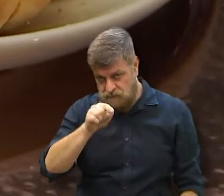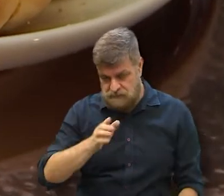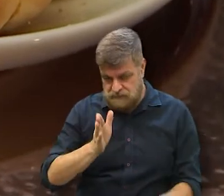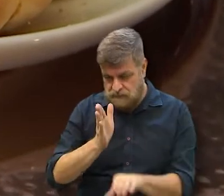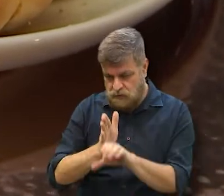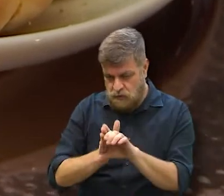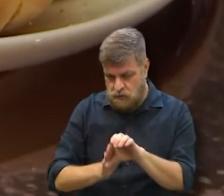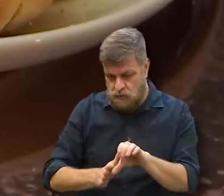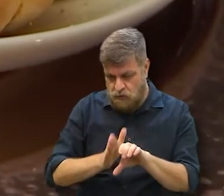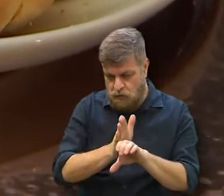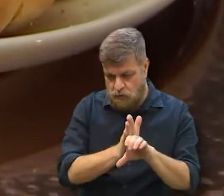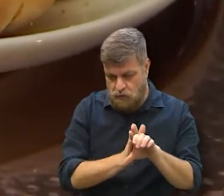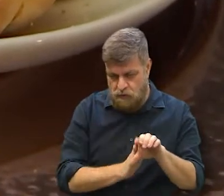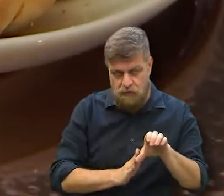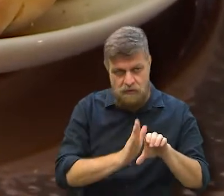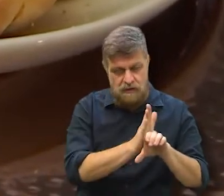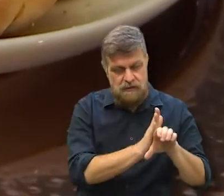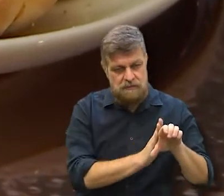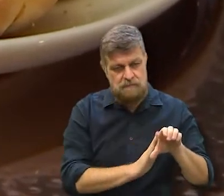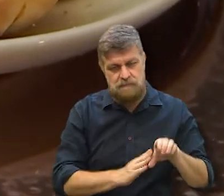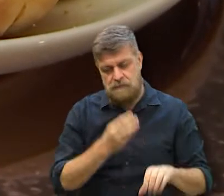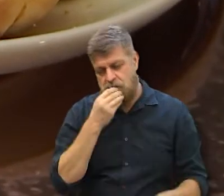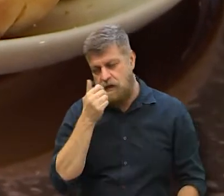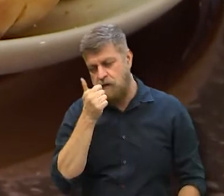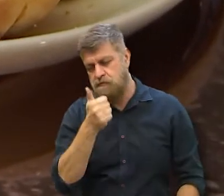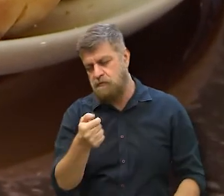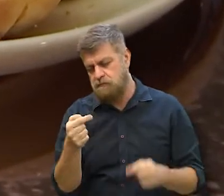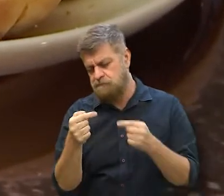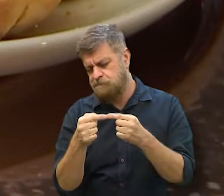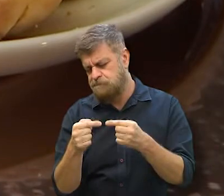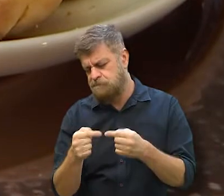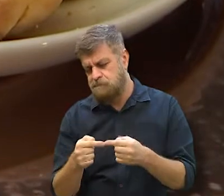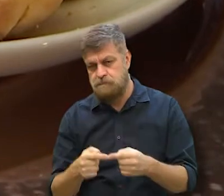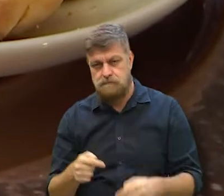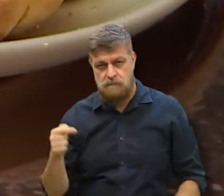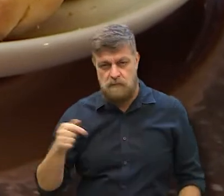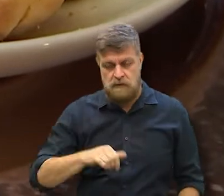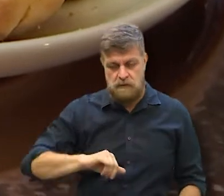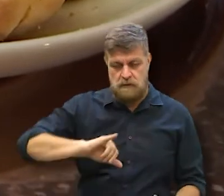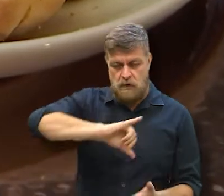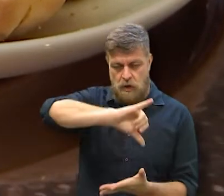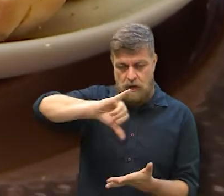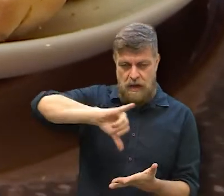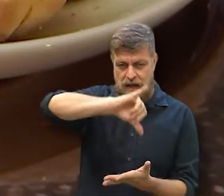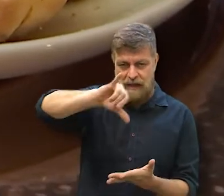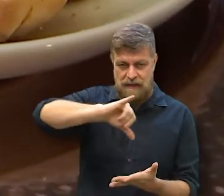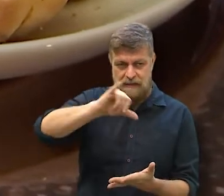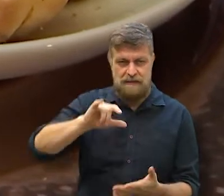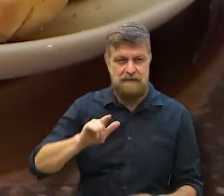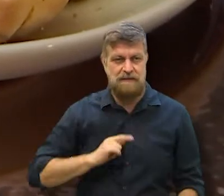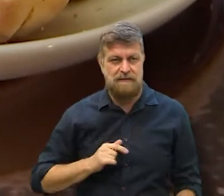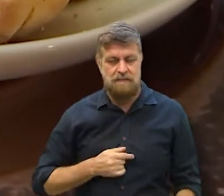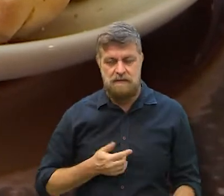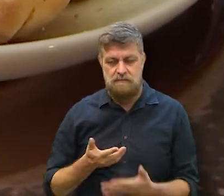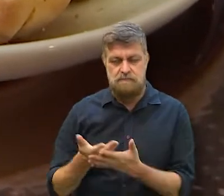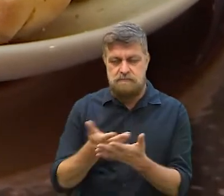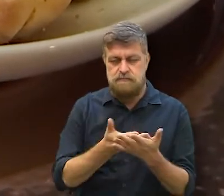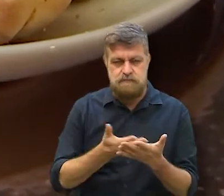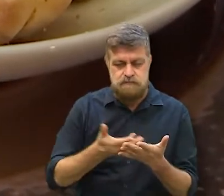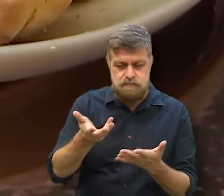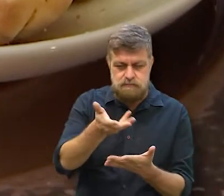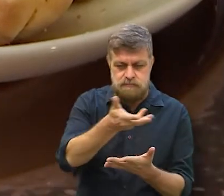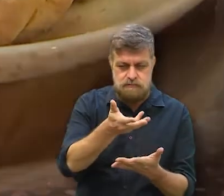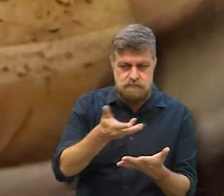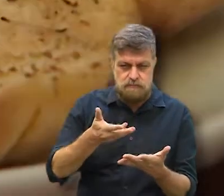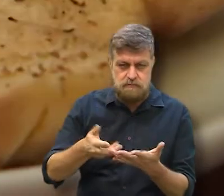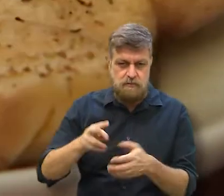você corta e fica super bom. Perfeito. Aqui você colocou azeite e orégano? E umas ervas. Ervas.